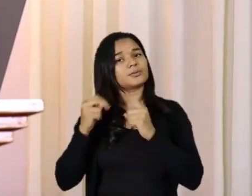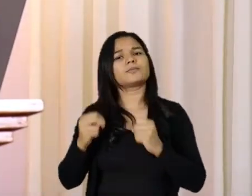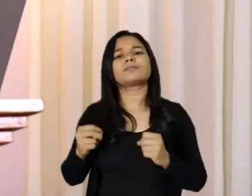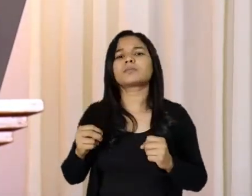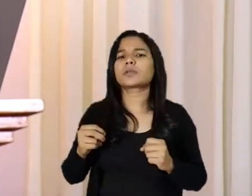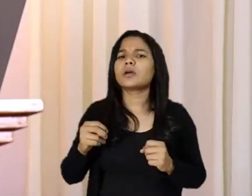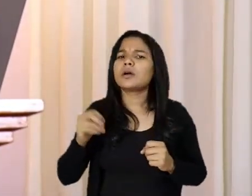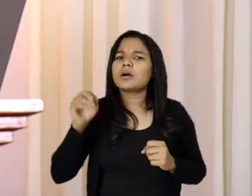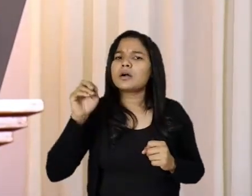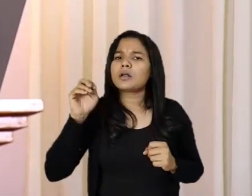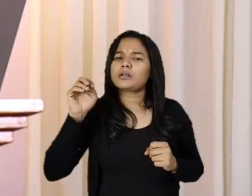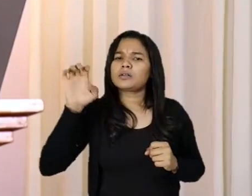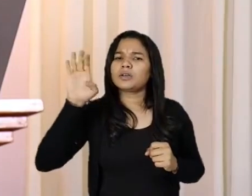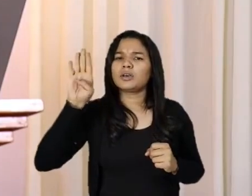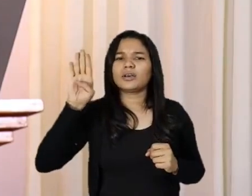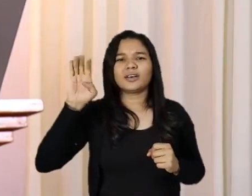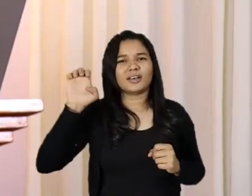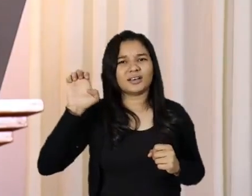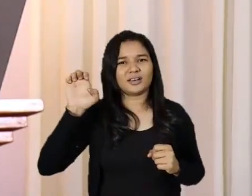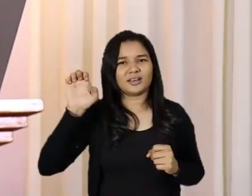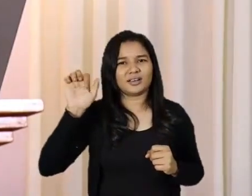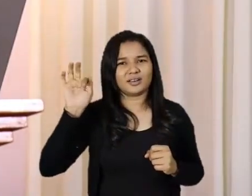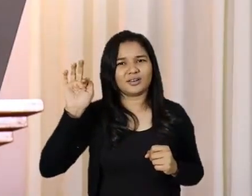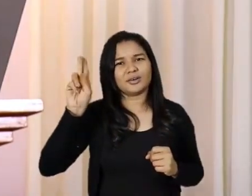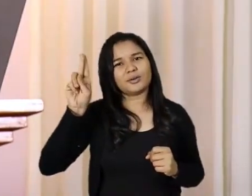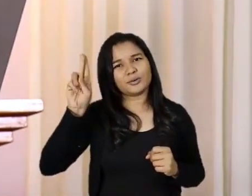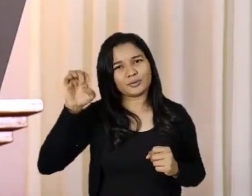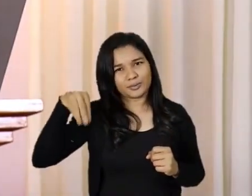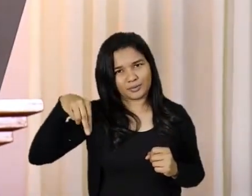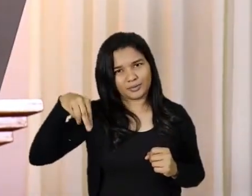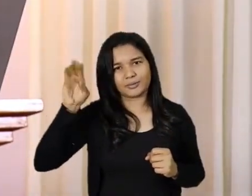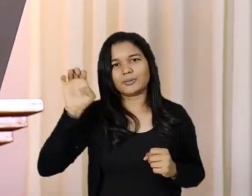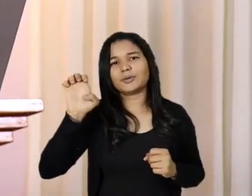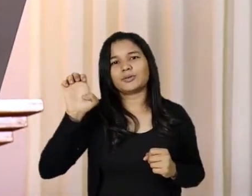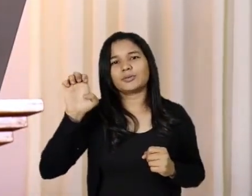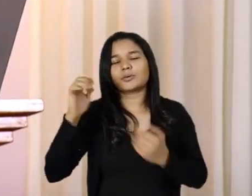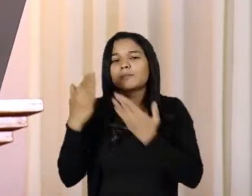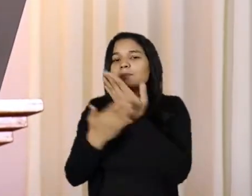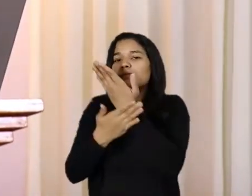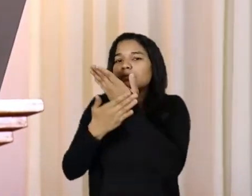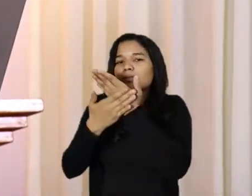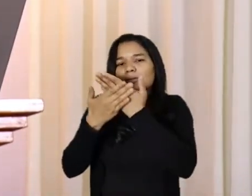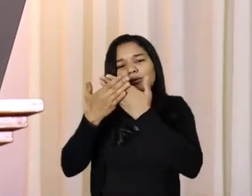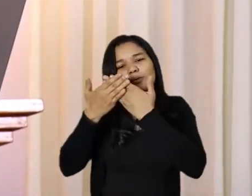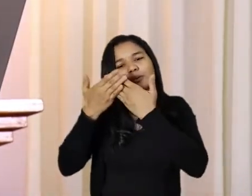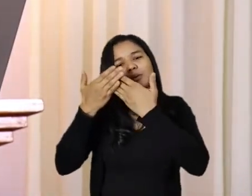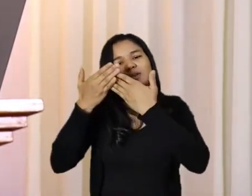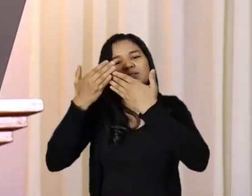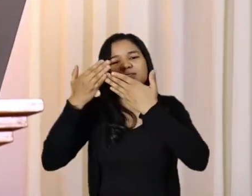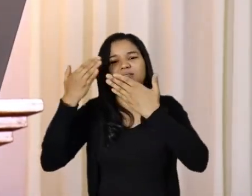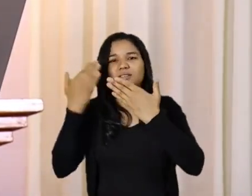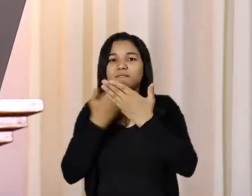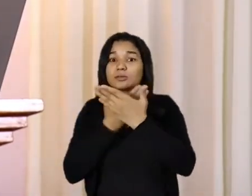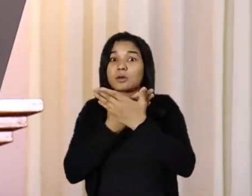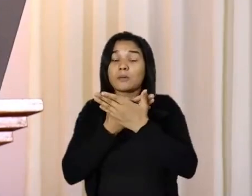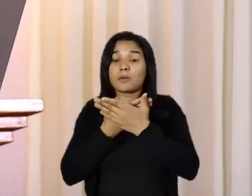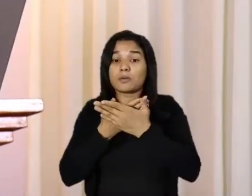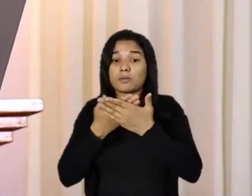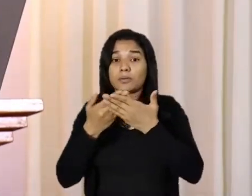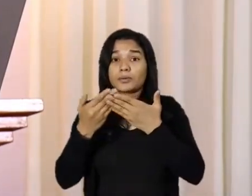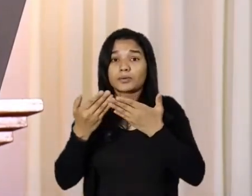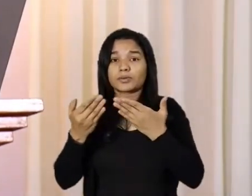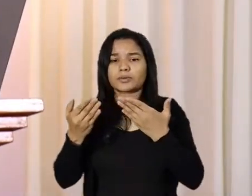que foi orientada por Deus por dentro e por fora. Por que precisaria haver essa calafetação? Para